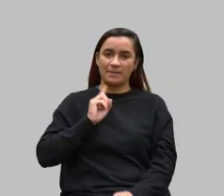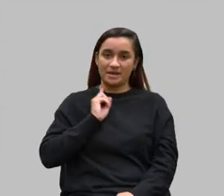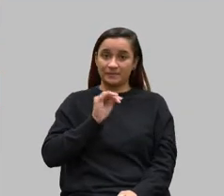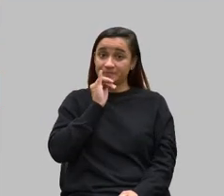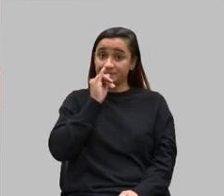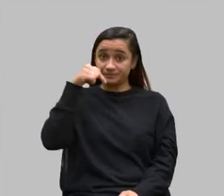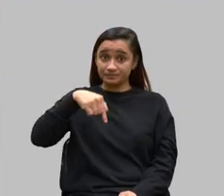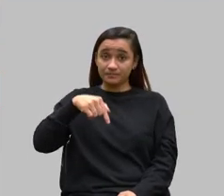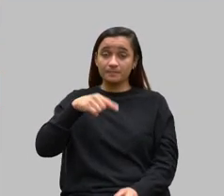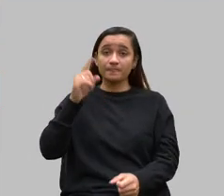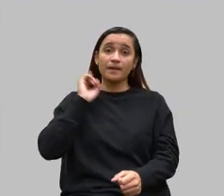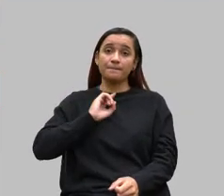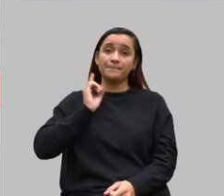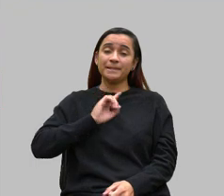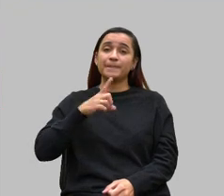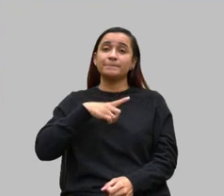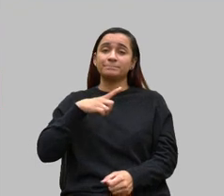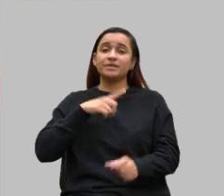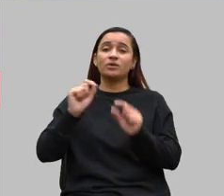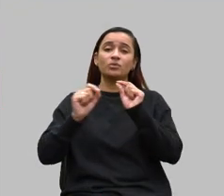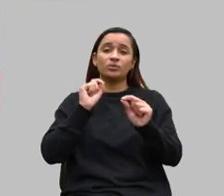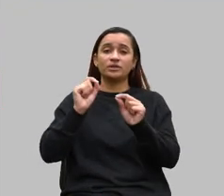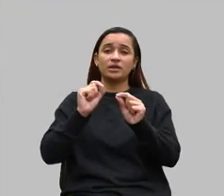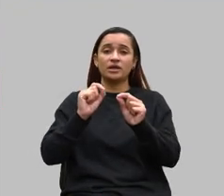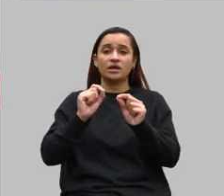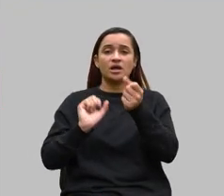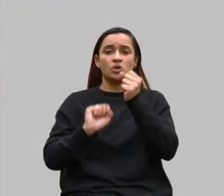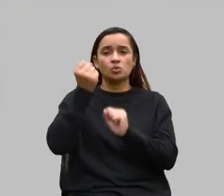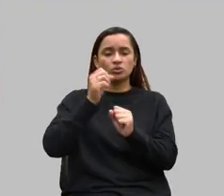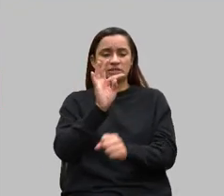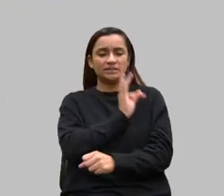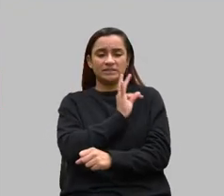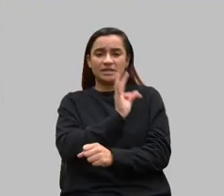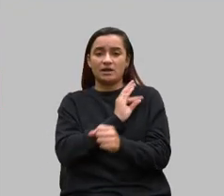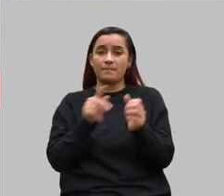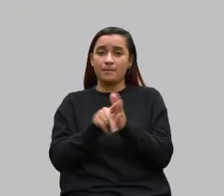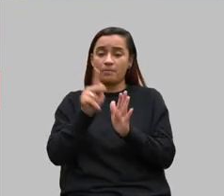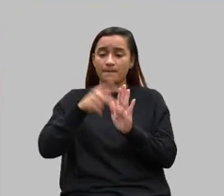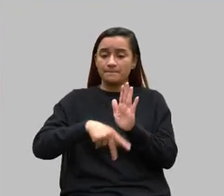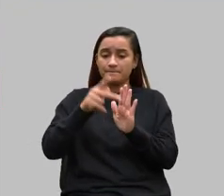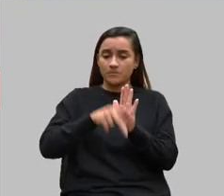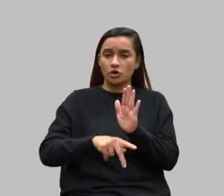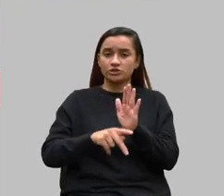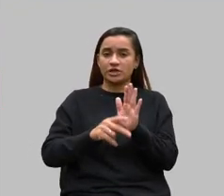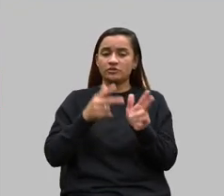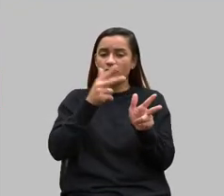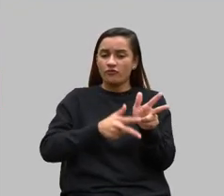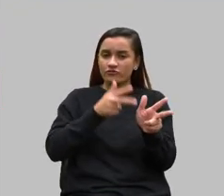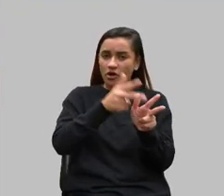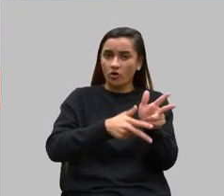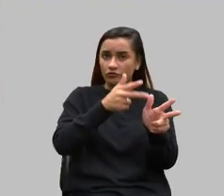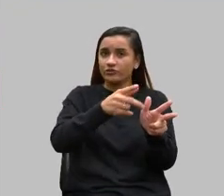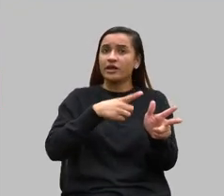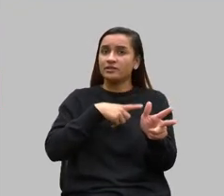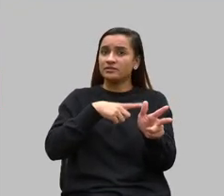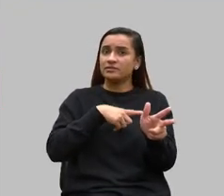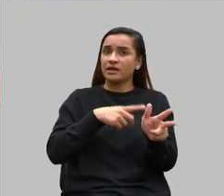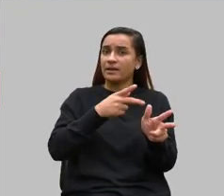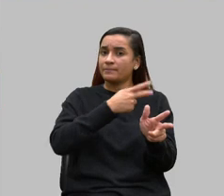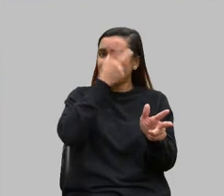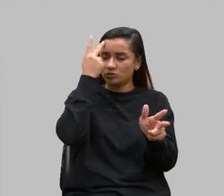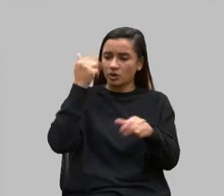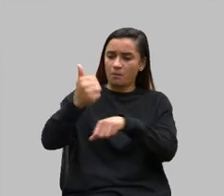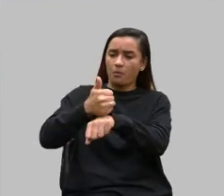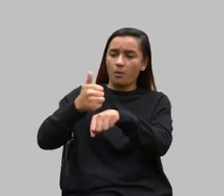Engenharia construía e técnica para esse tipo de projeto de ferrovias dos seus pontilhões dos seus túneis dos seus aspectos